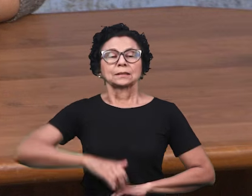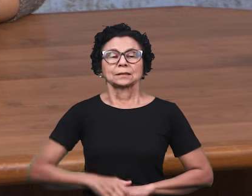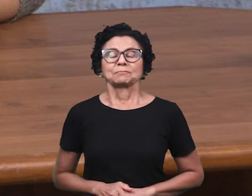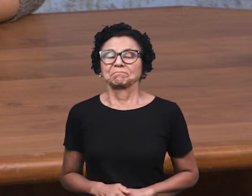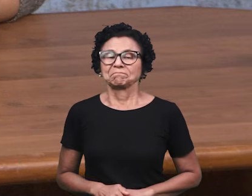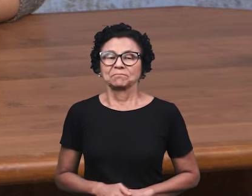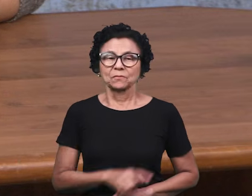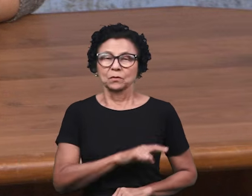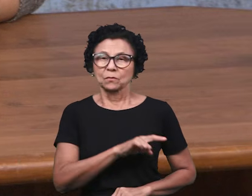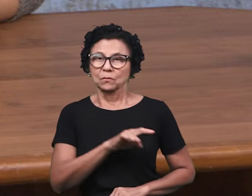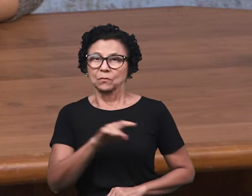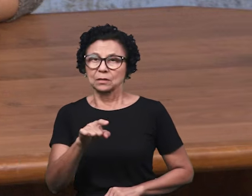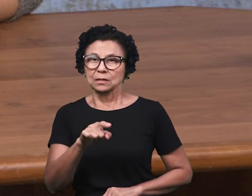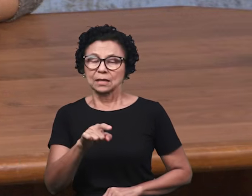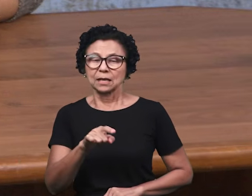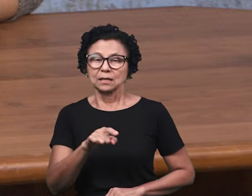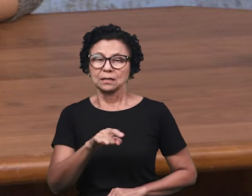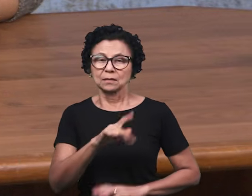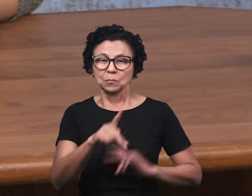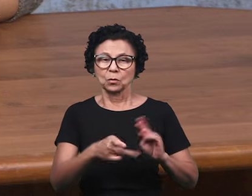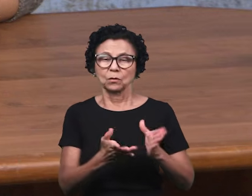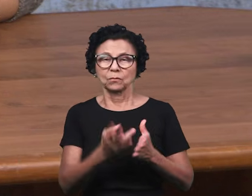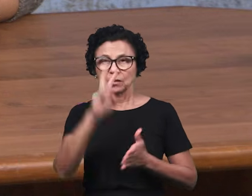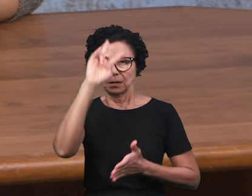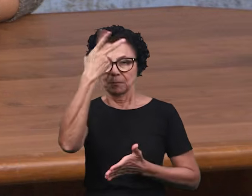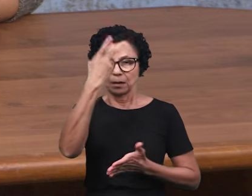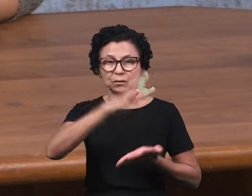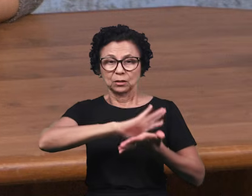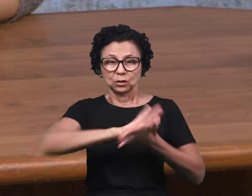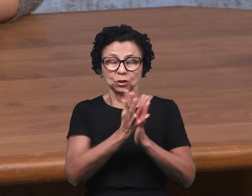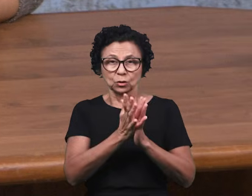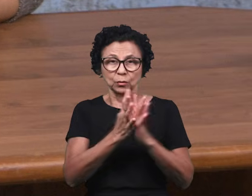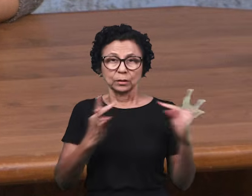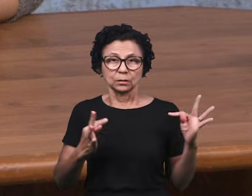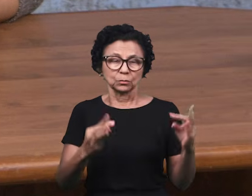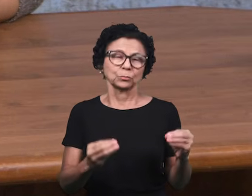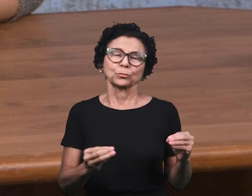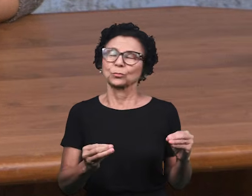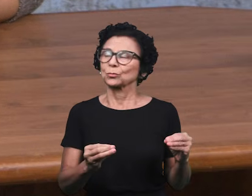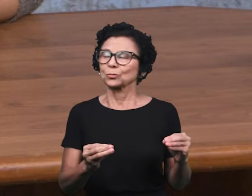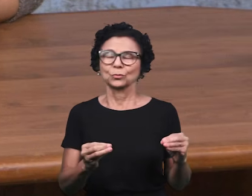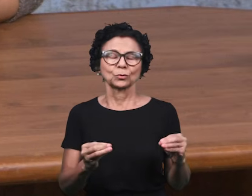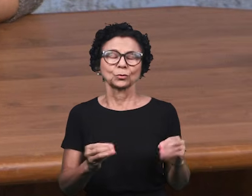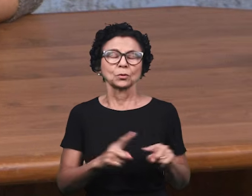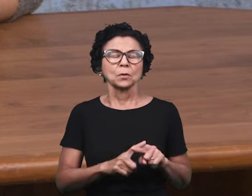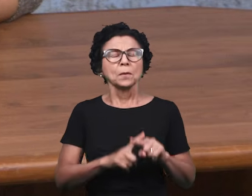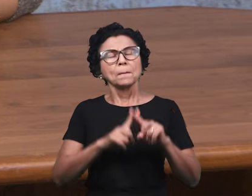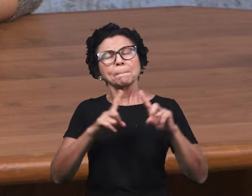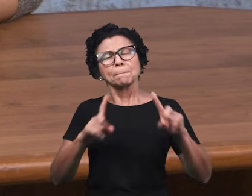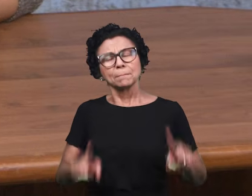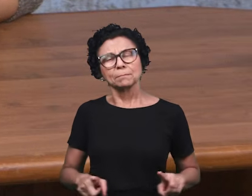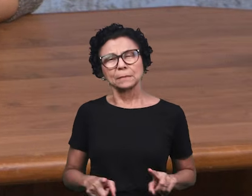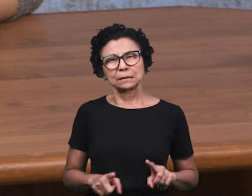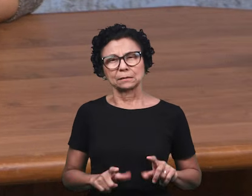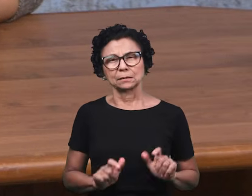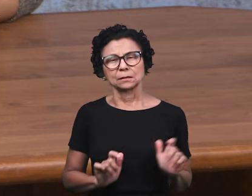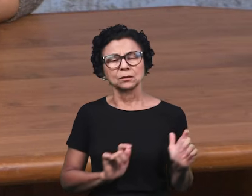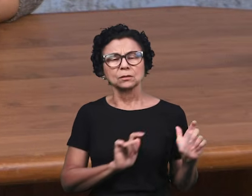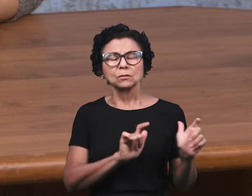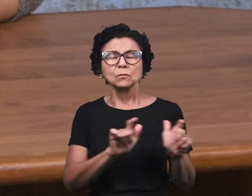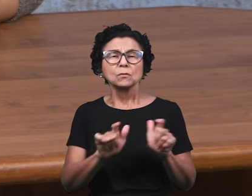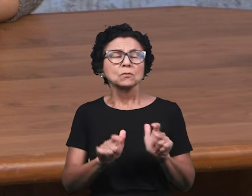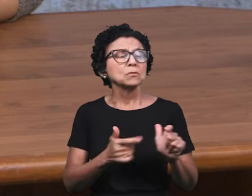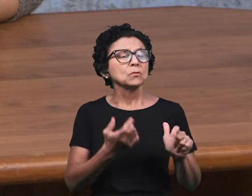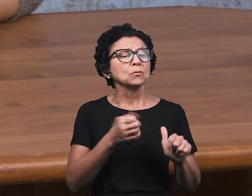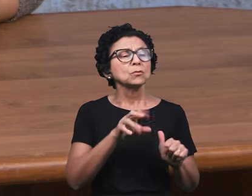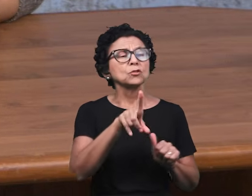farei de vós uma destruição final. E sucederá que, quando disserdes, por que nos